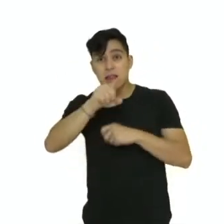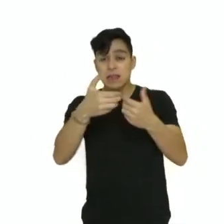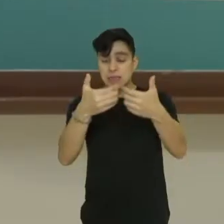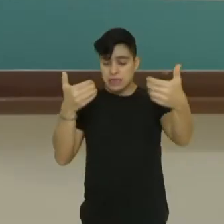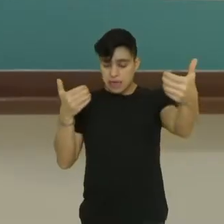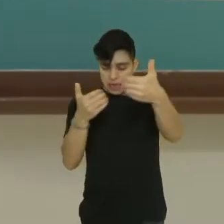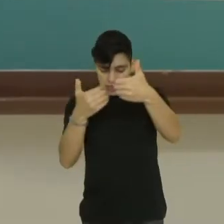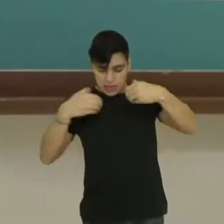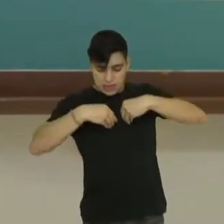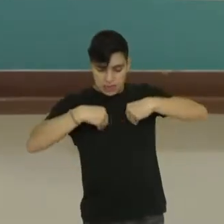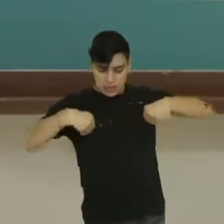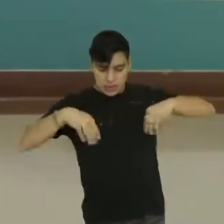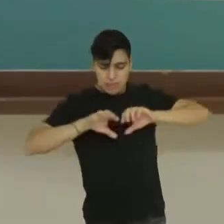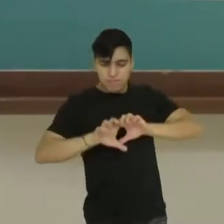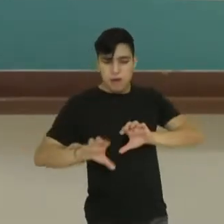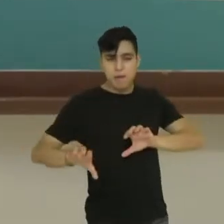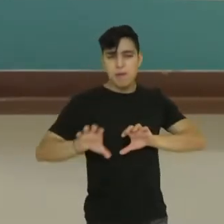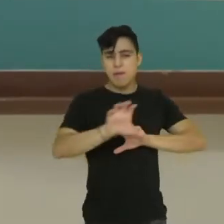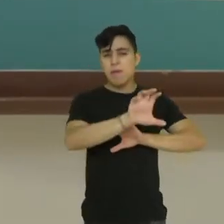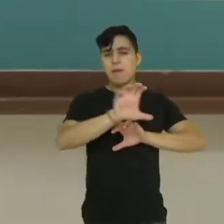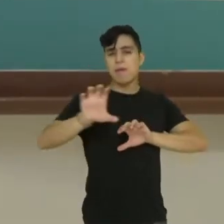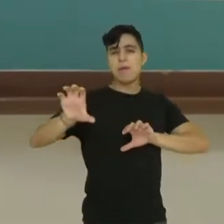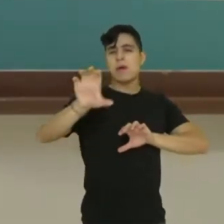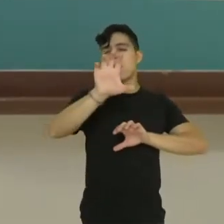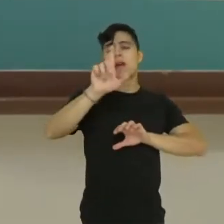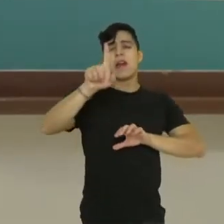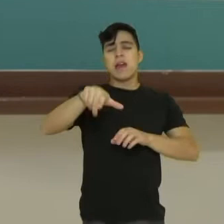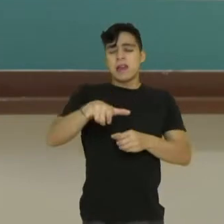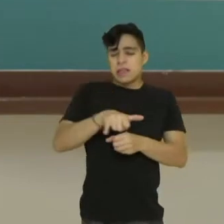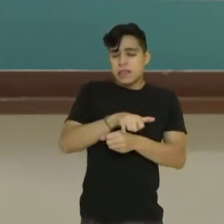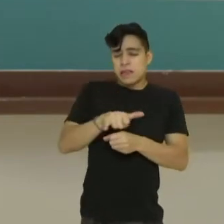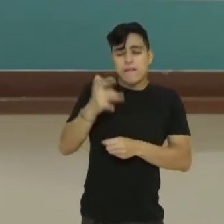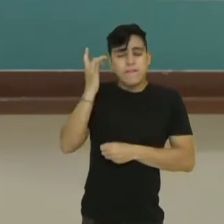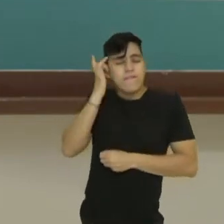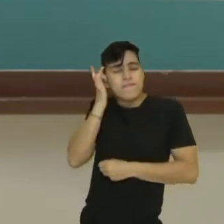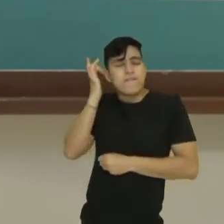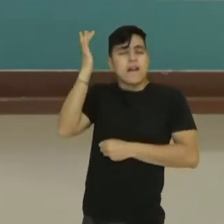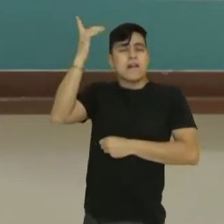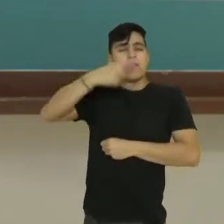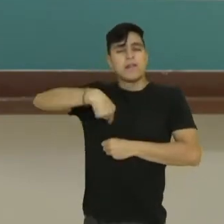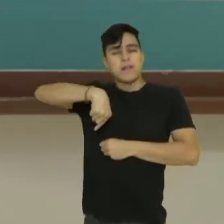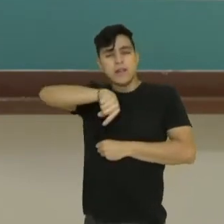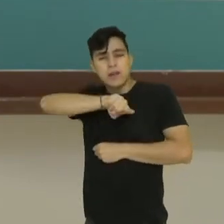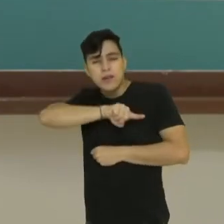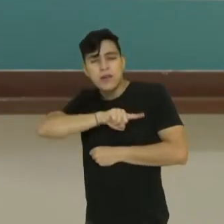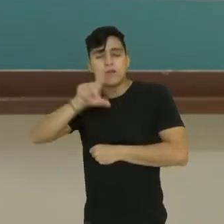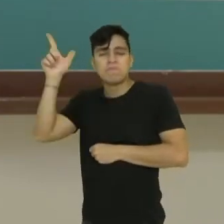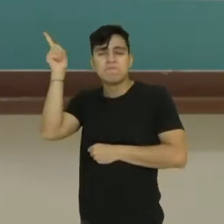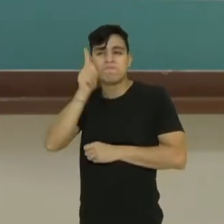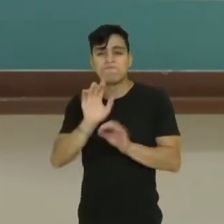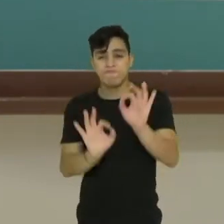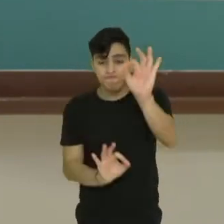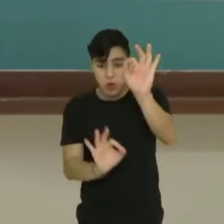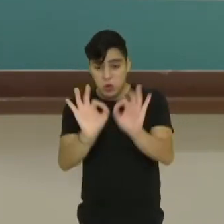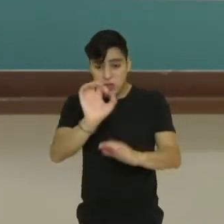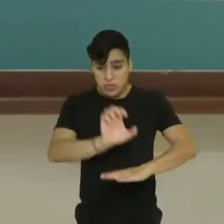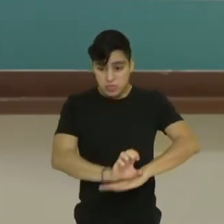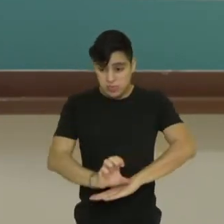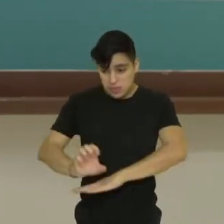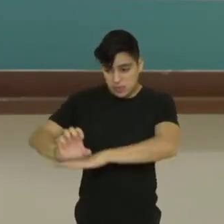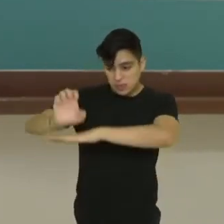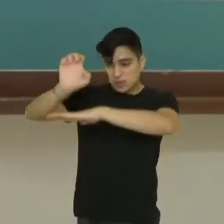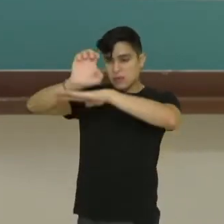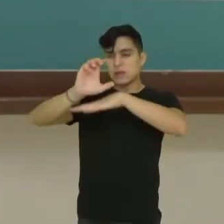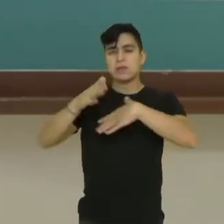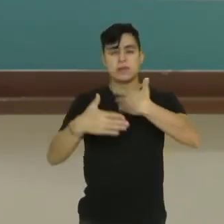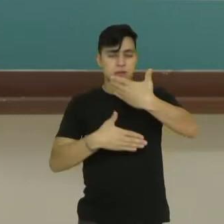territórios da divisão brasileira são uma forma mais fácil de nós conseguirmos organizar os estados para